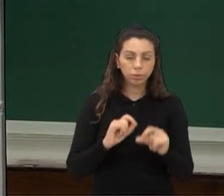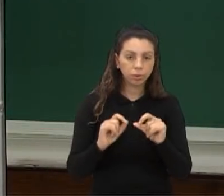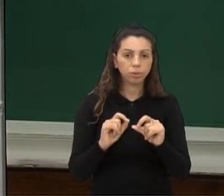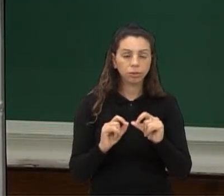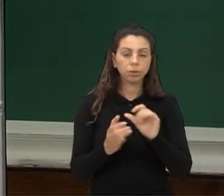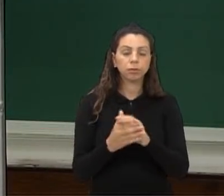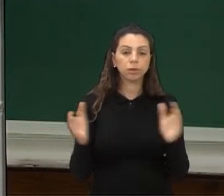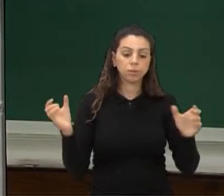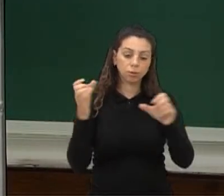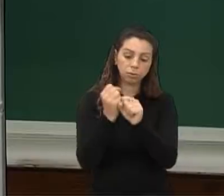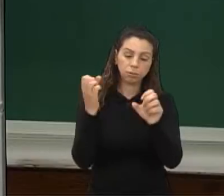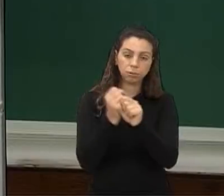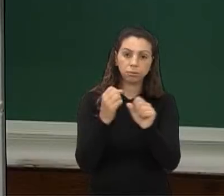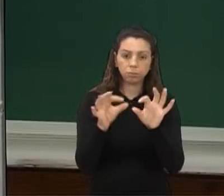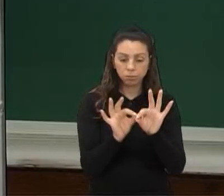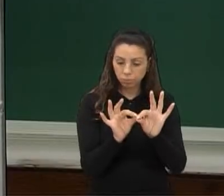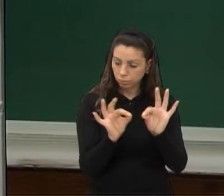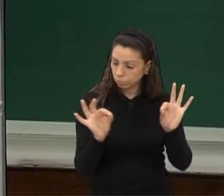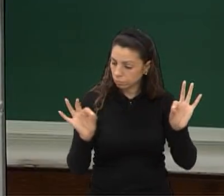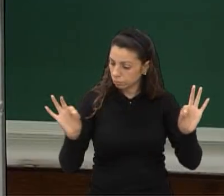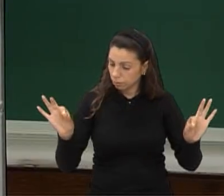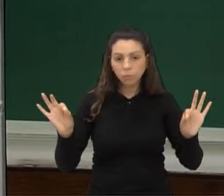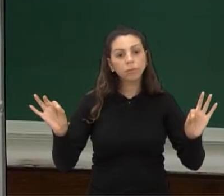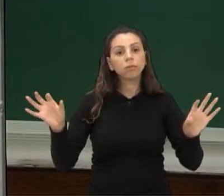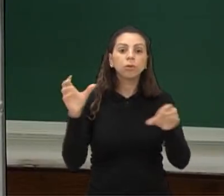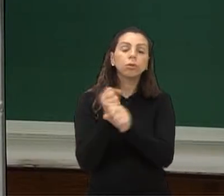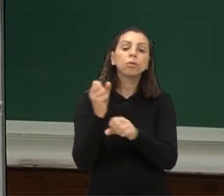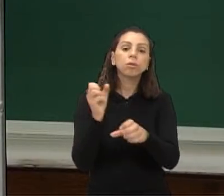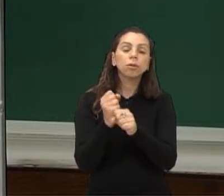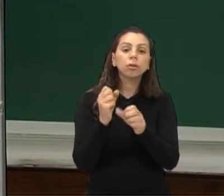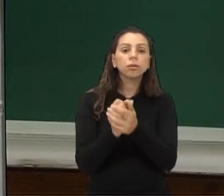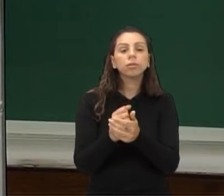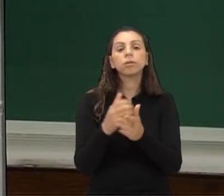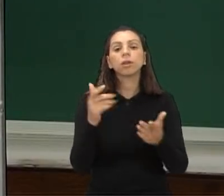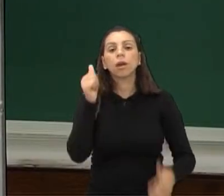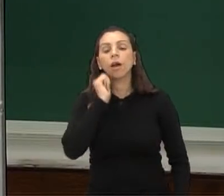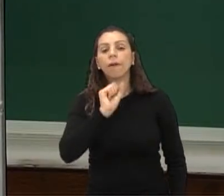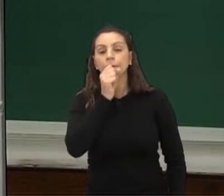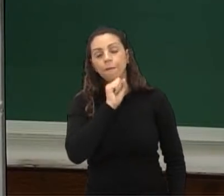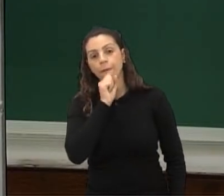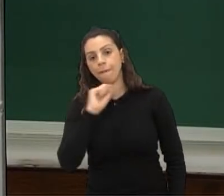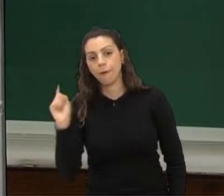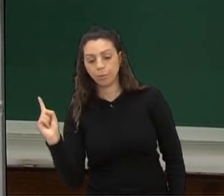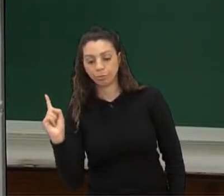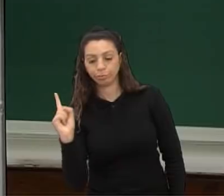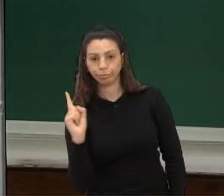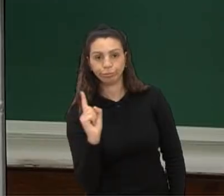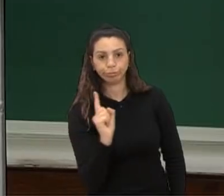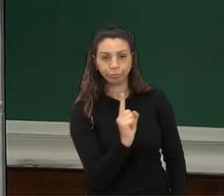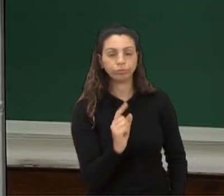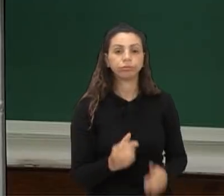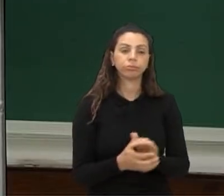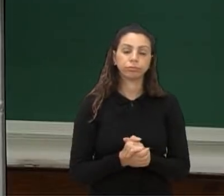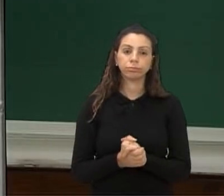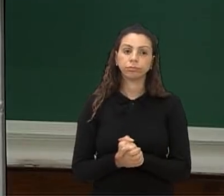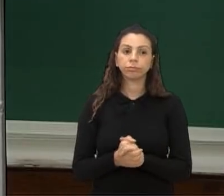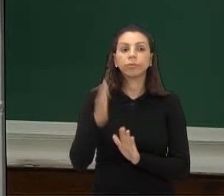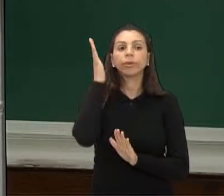x. Então, isso aqui vai ficar x sobre 2, tudo bem? Então, vamos lá. Representei o meu